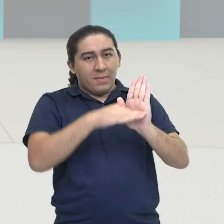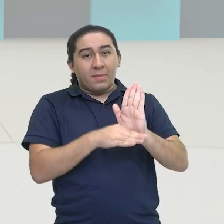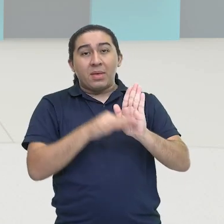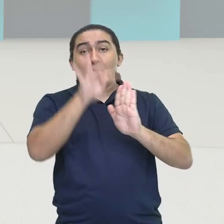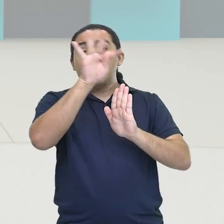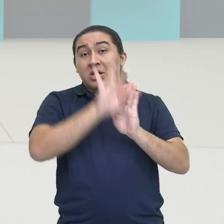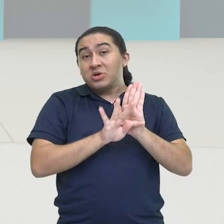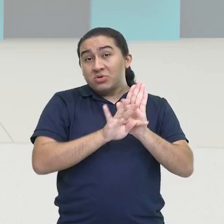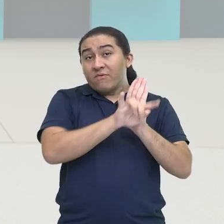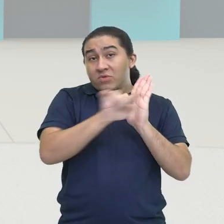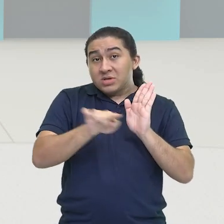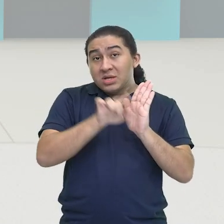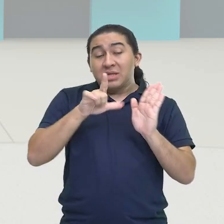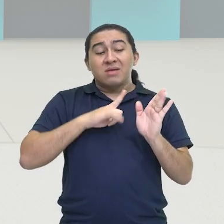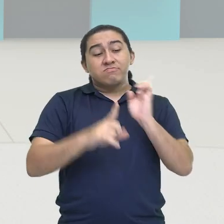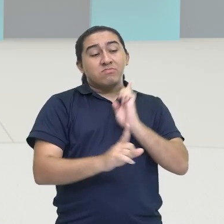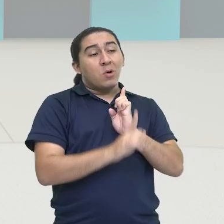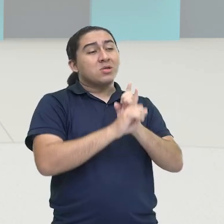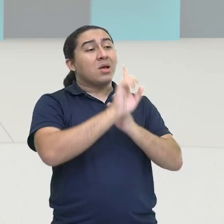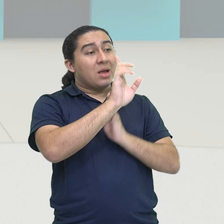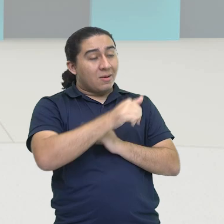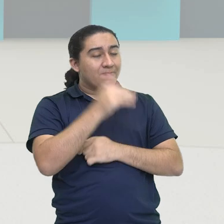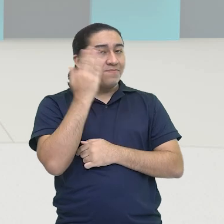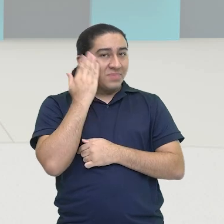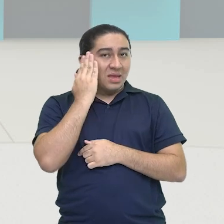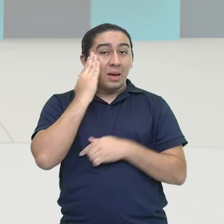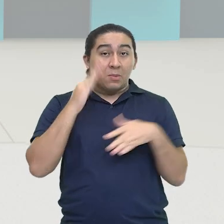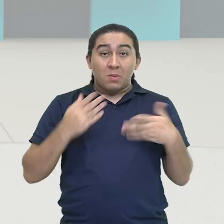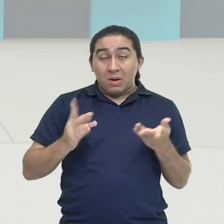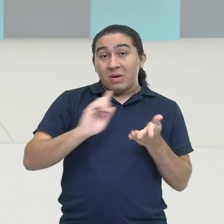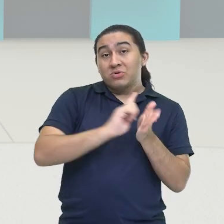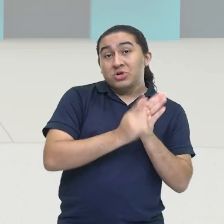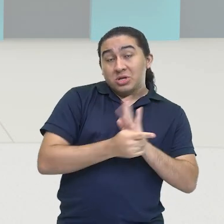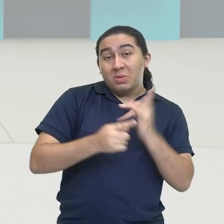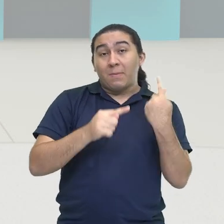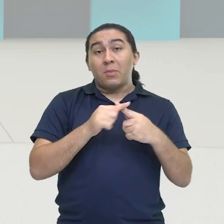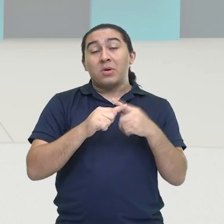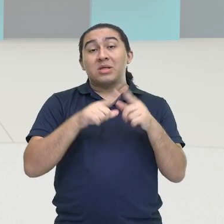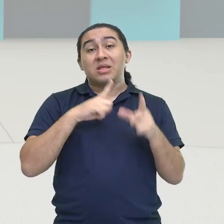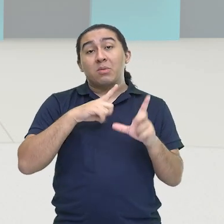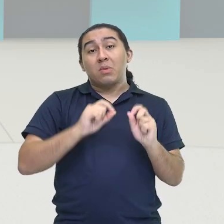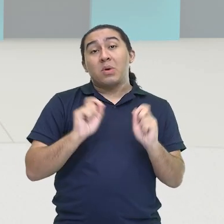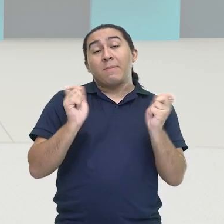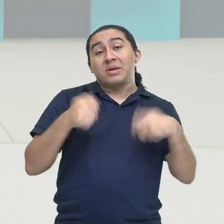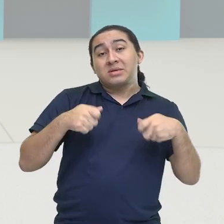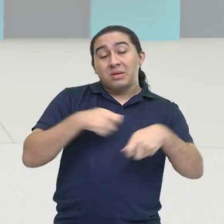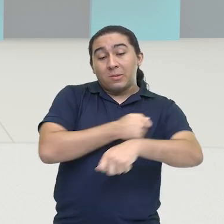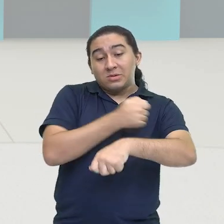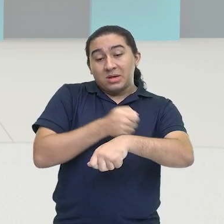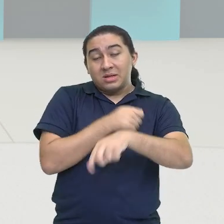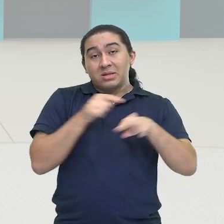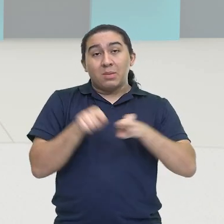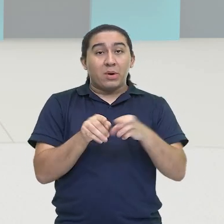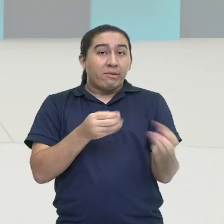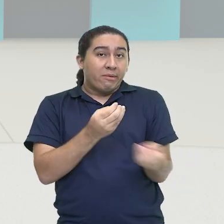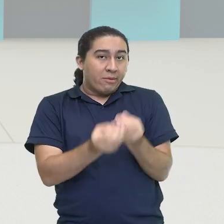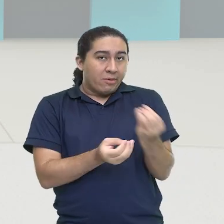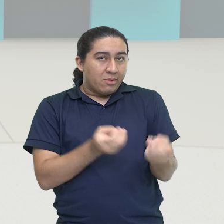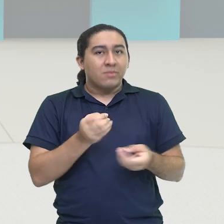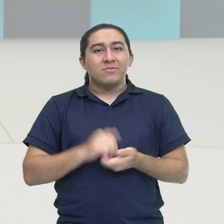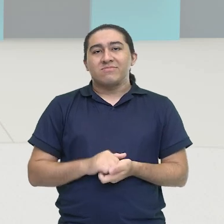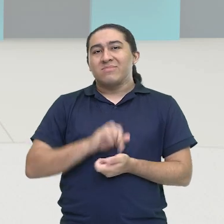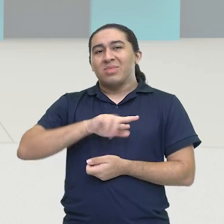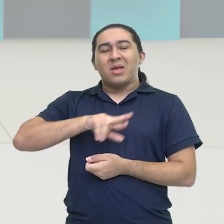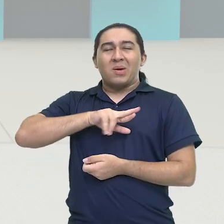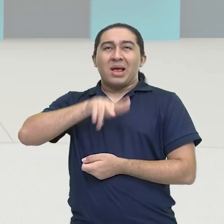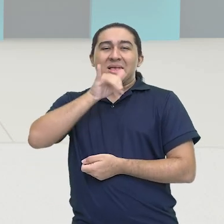características, pela estrutura da receita. Então, são os ingredientes, modo de fazer, né? Então, não precisa